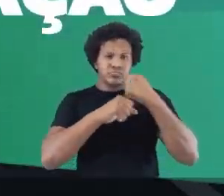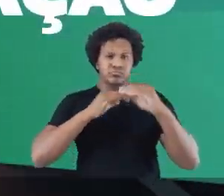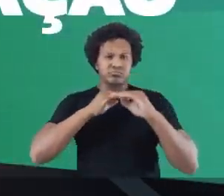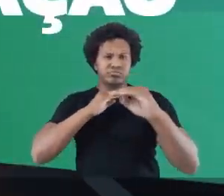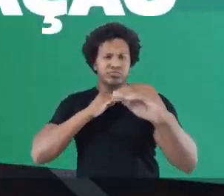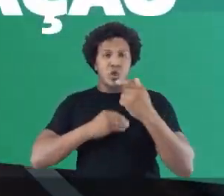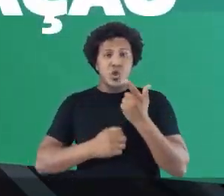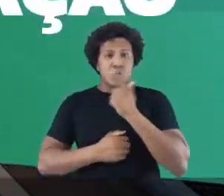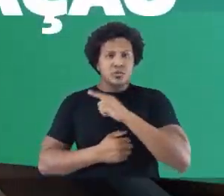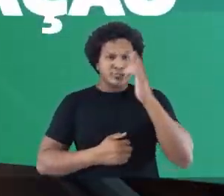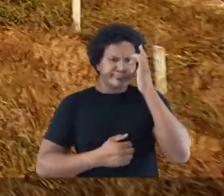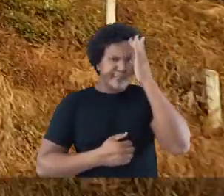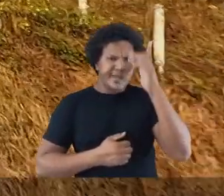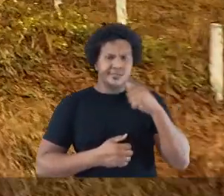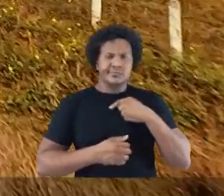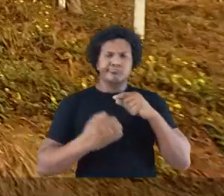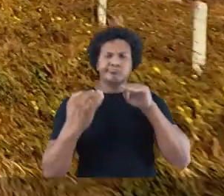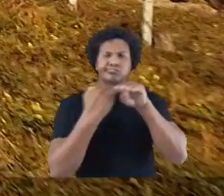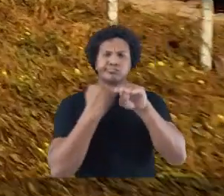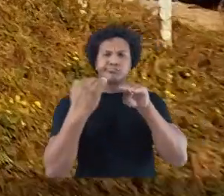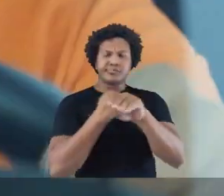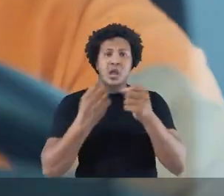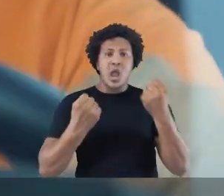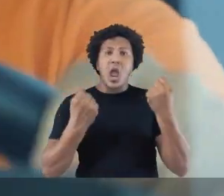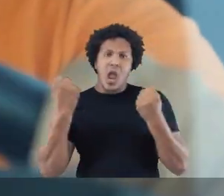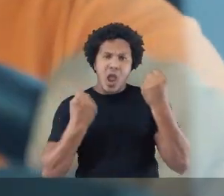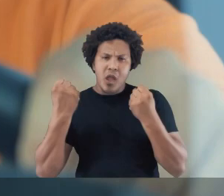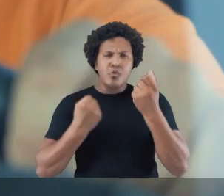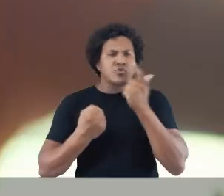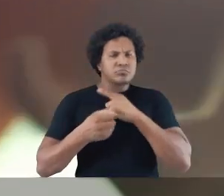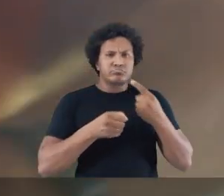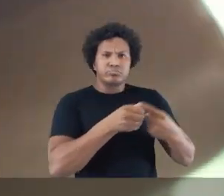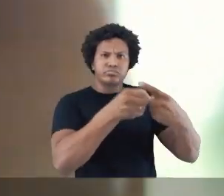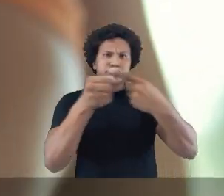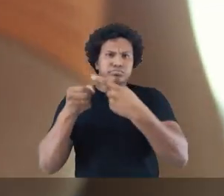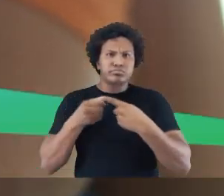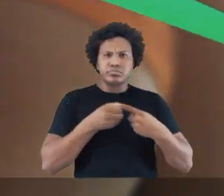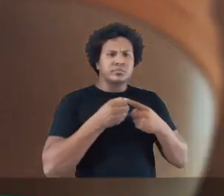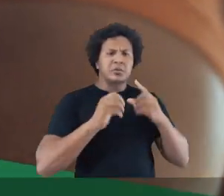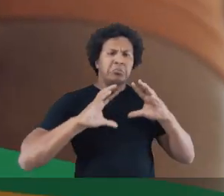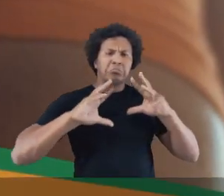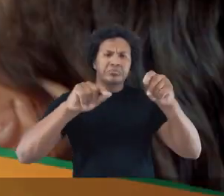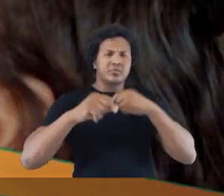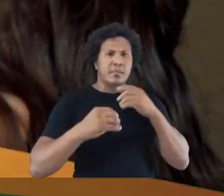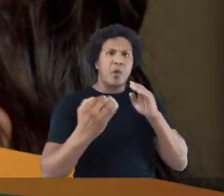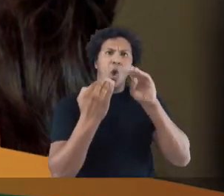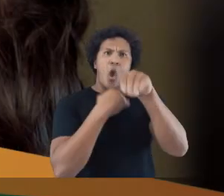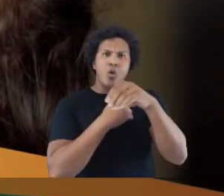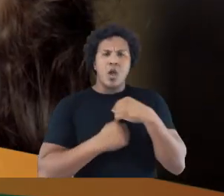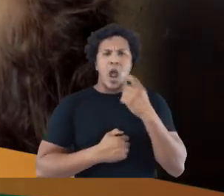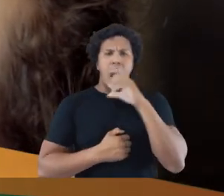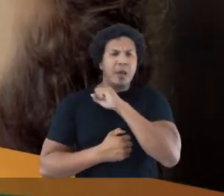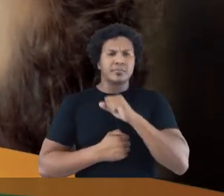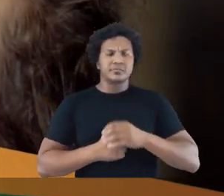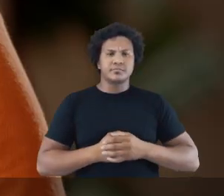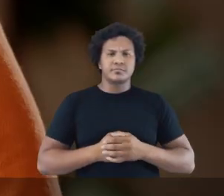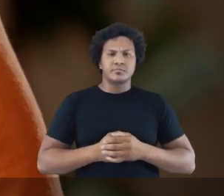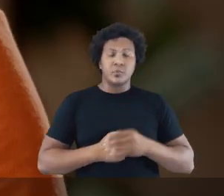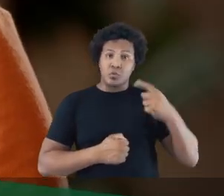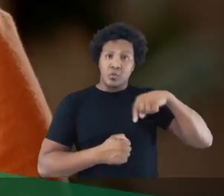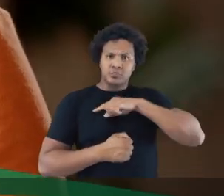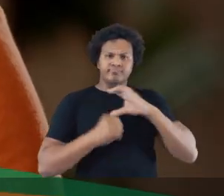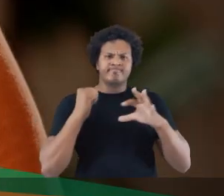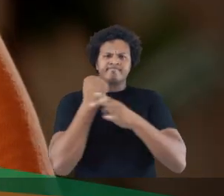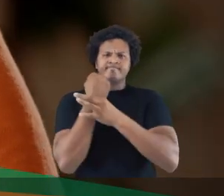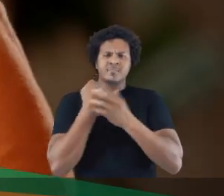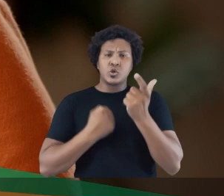construção e requalificação das estradas facilita o deslocamento entre as cidades, aproximando as pessoas com mais agilidade e segurança. A gente ficou